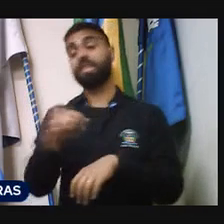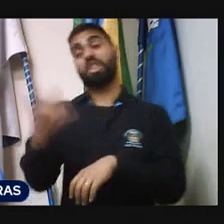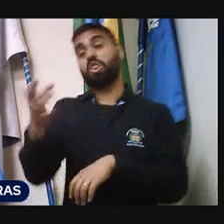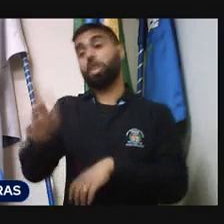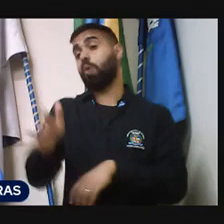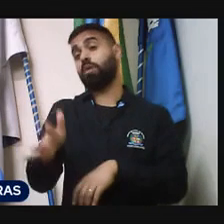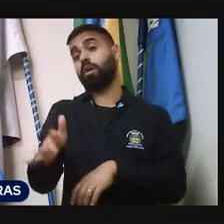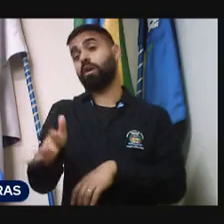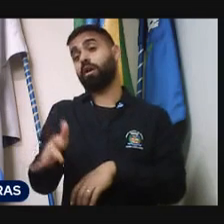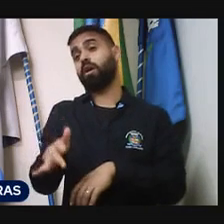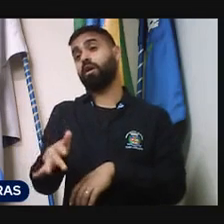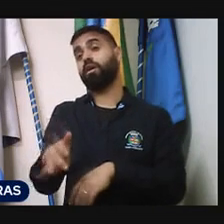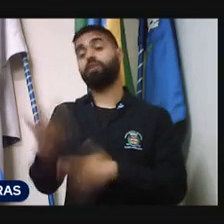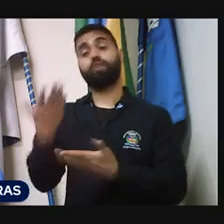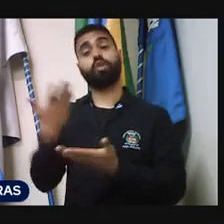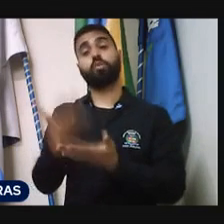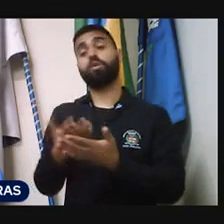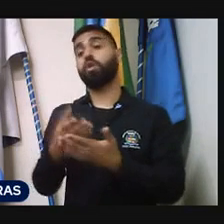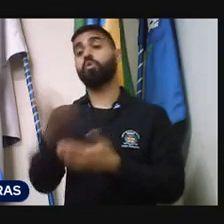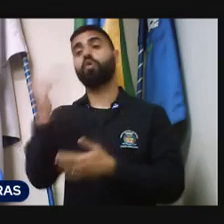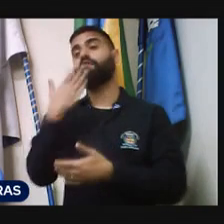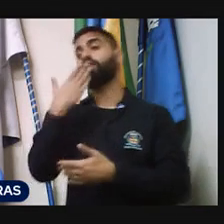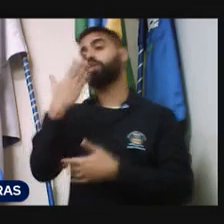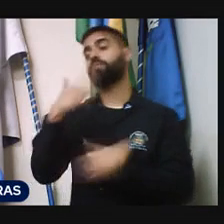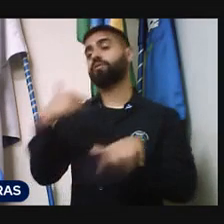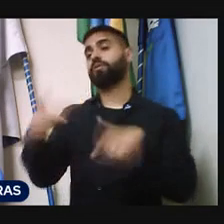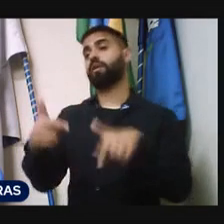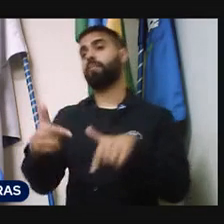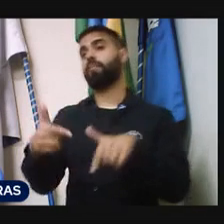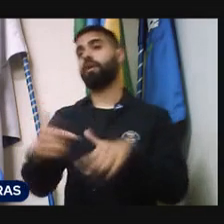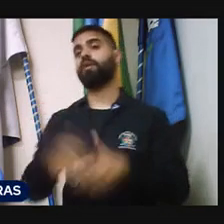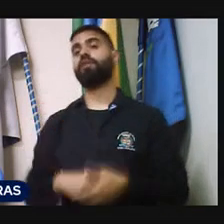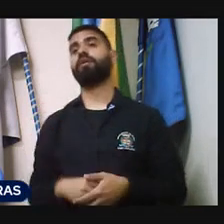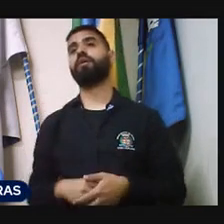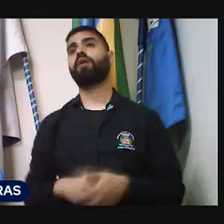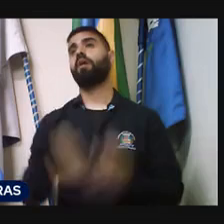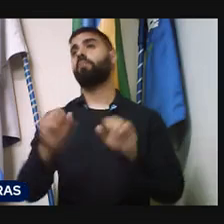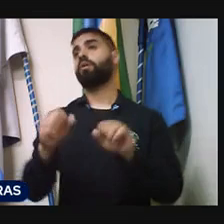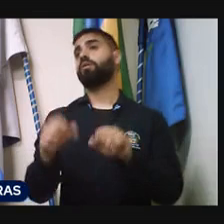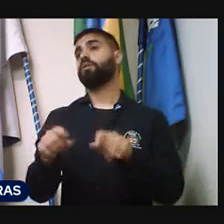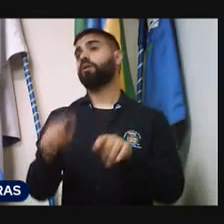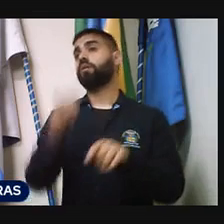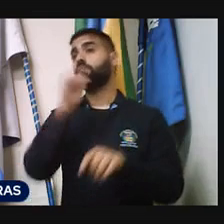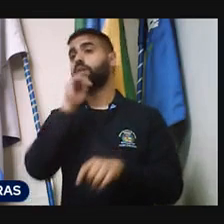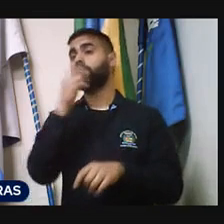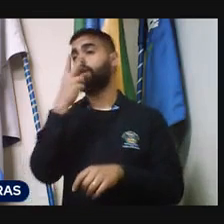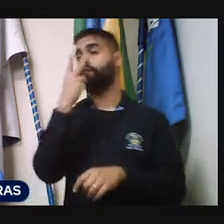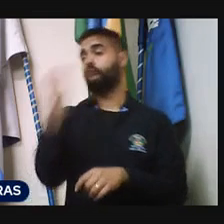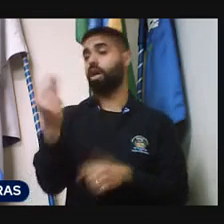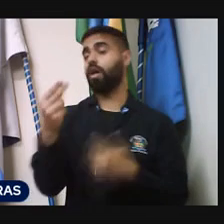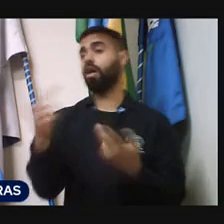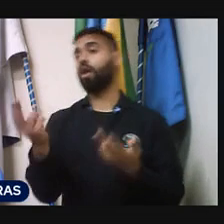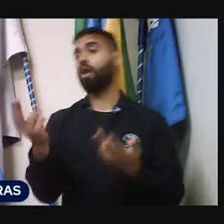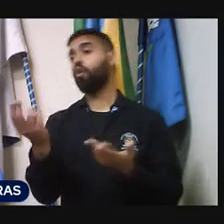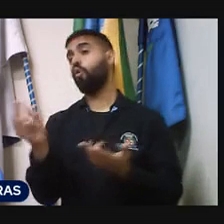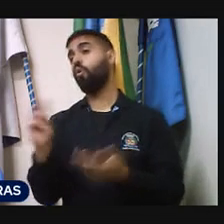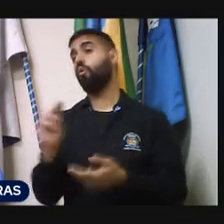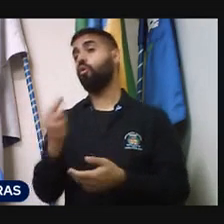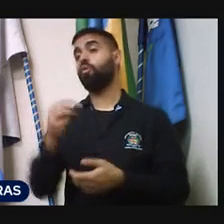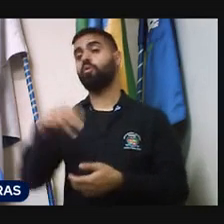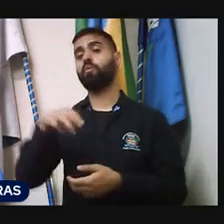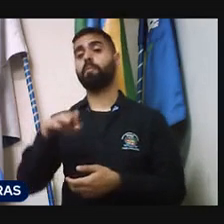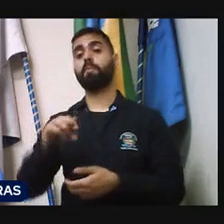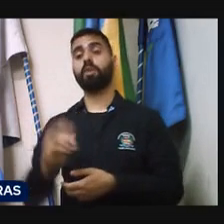se não quiser a gente vai estudar novos modais de serviço como o transporte alternativo de Van como o micro-ônibus